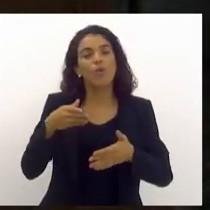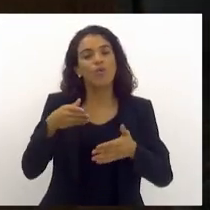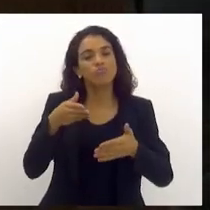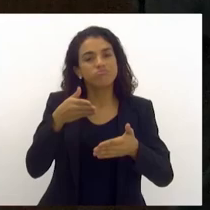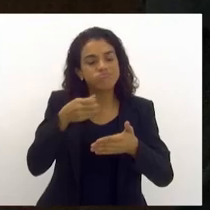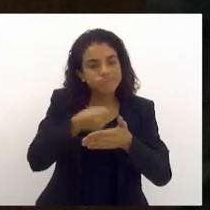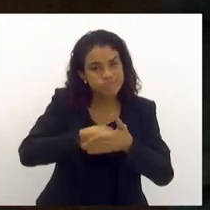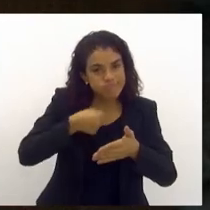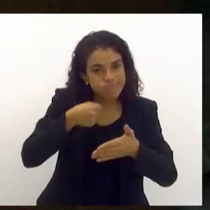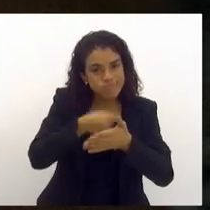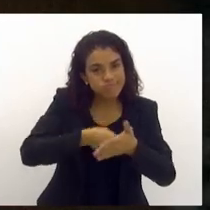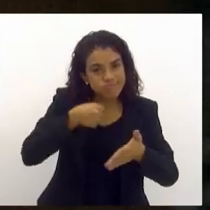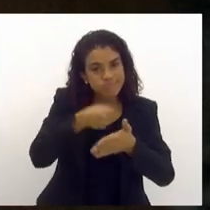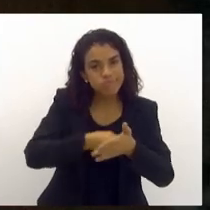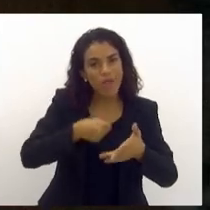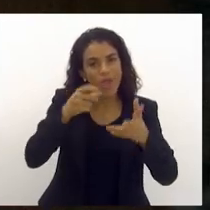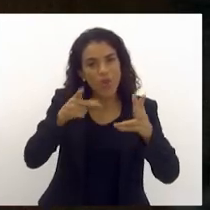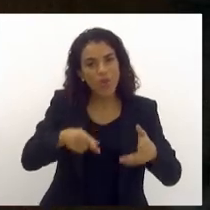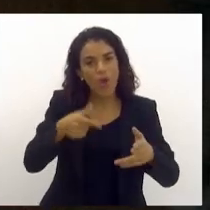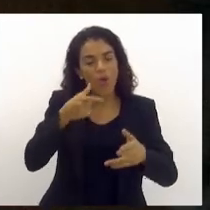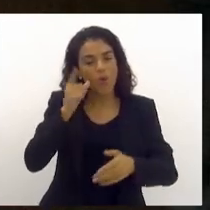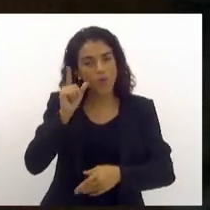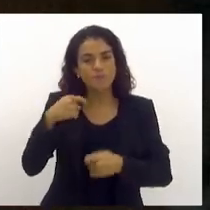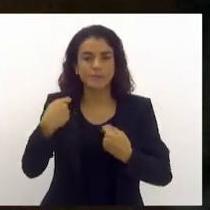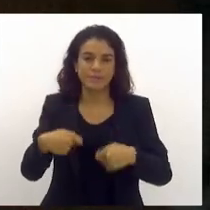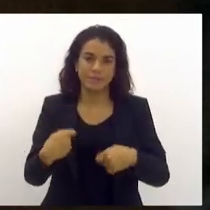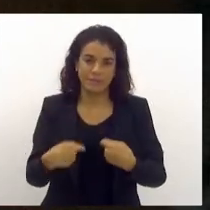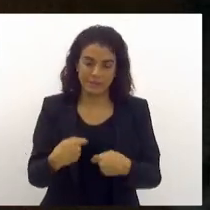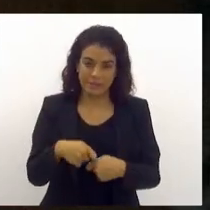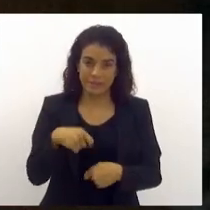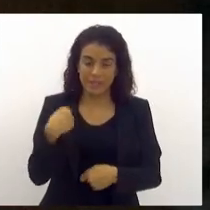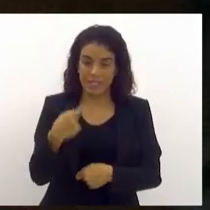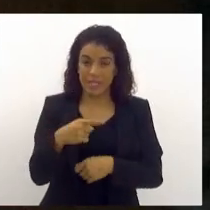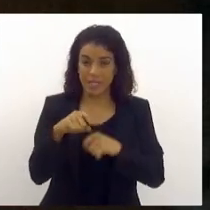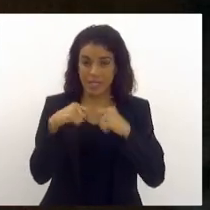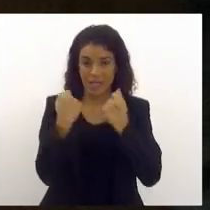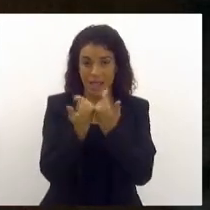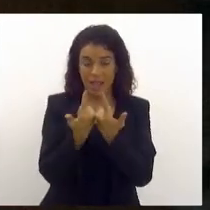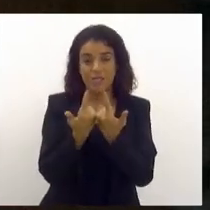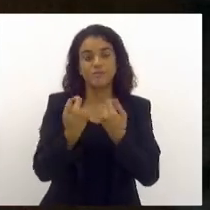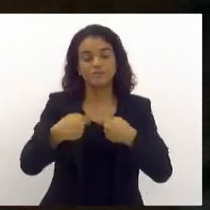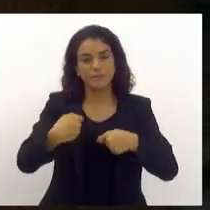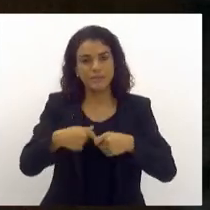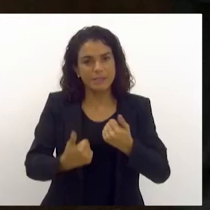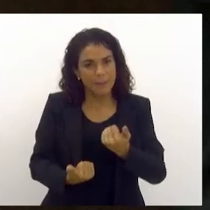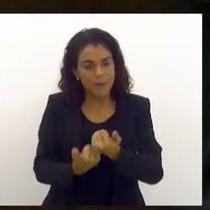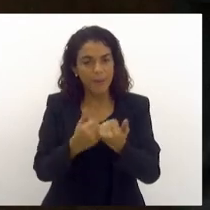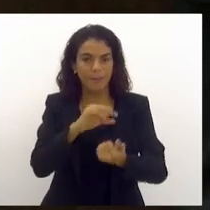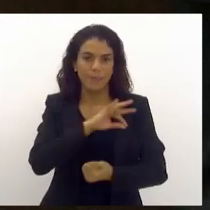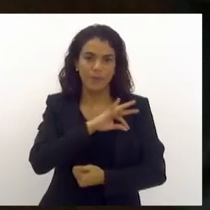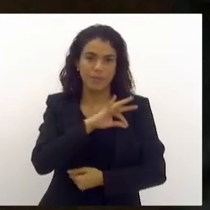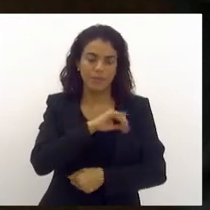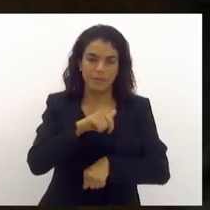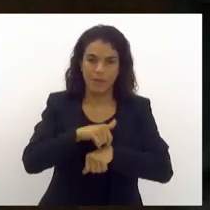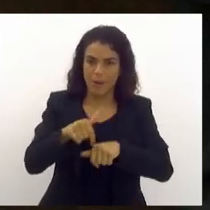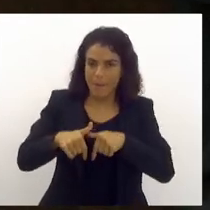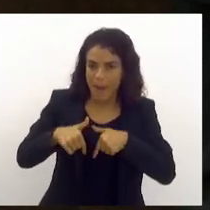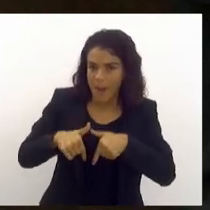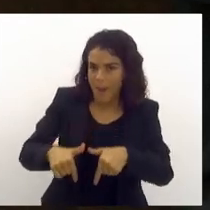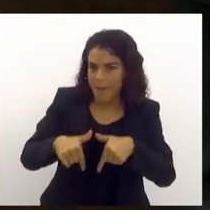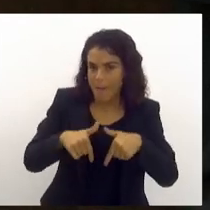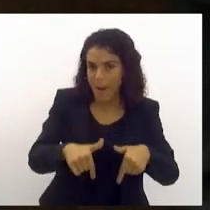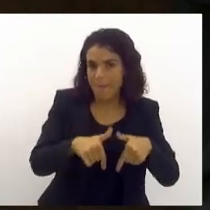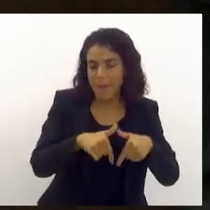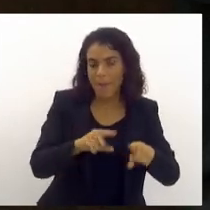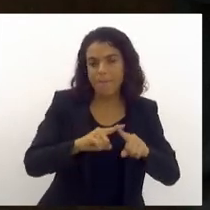viu ontem, tem que acontecer e esse parlamento tem que, com firmeza, apoiar as polícias na hora de realizá-los.